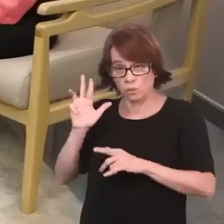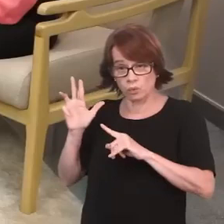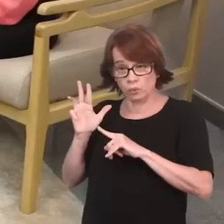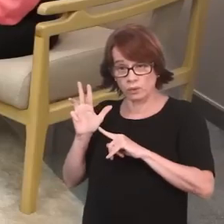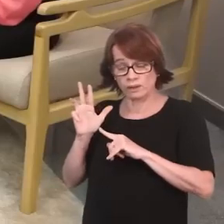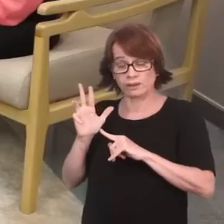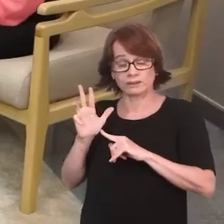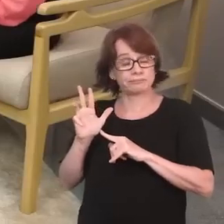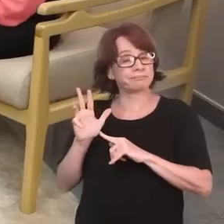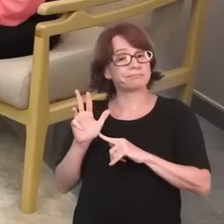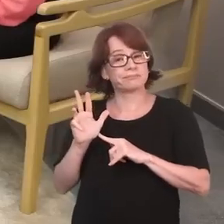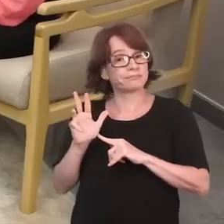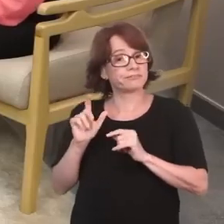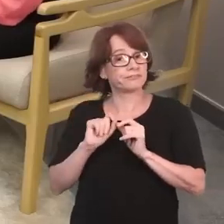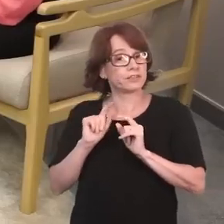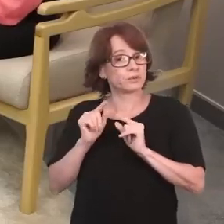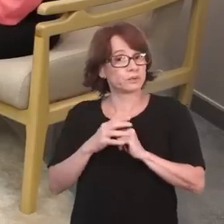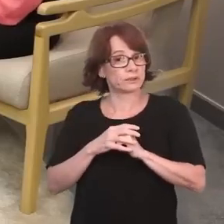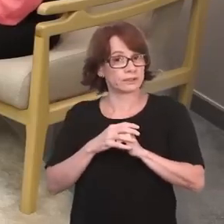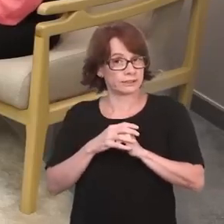posição, né,